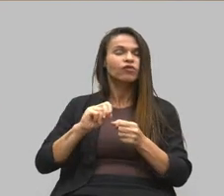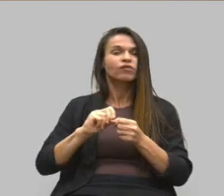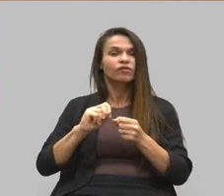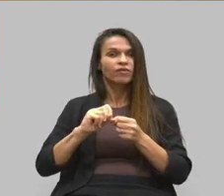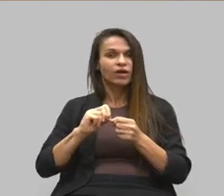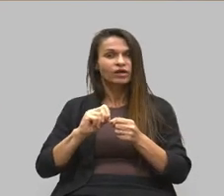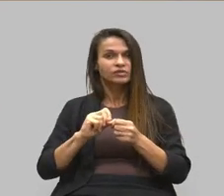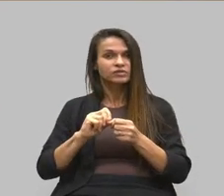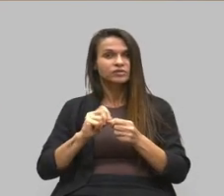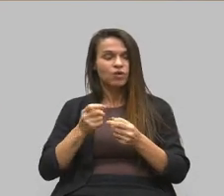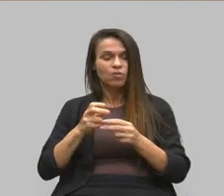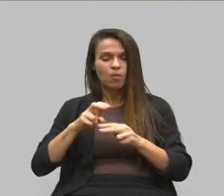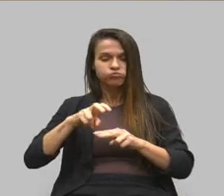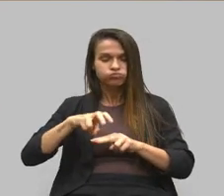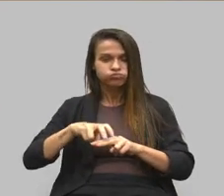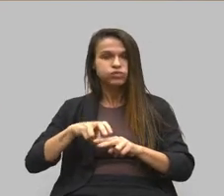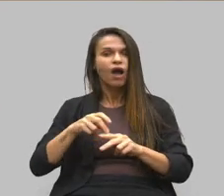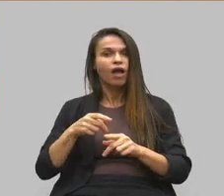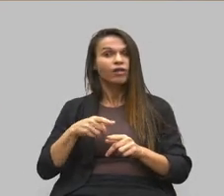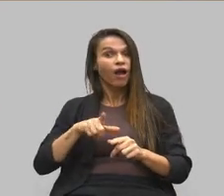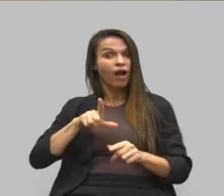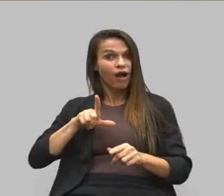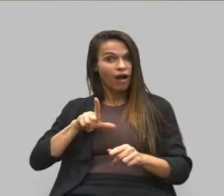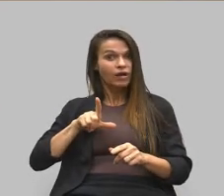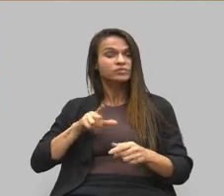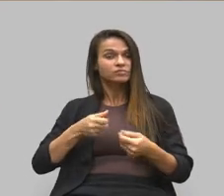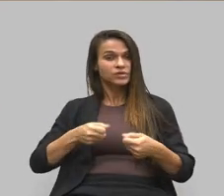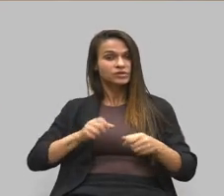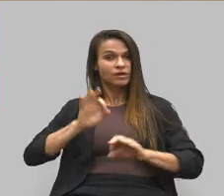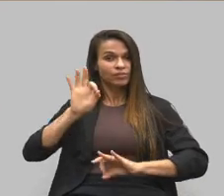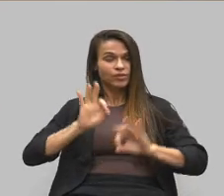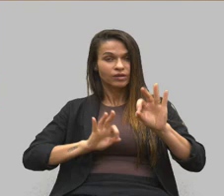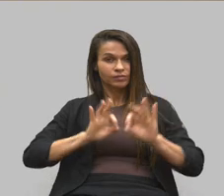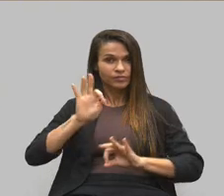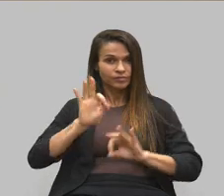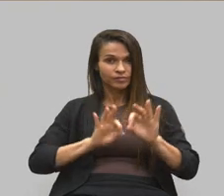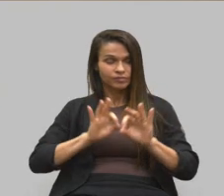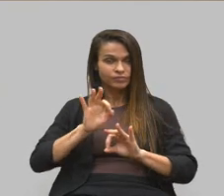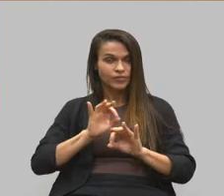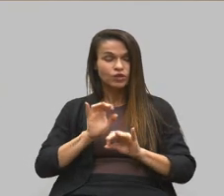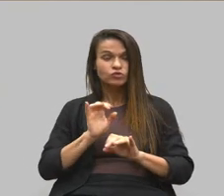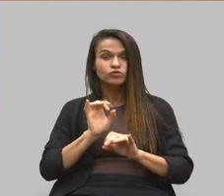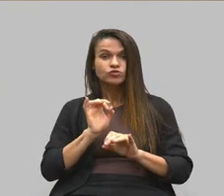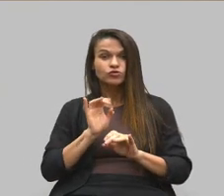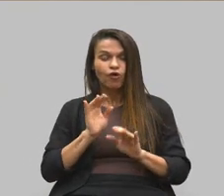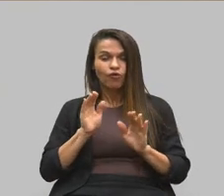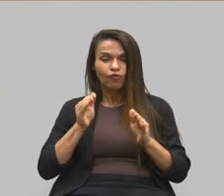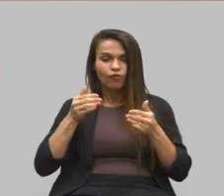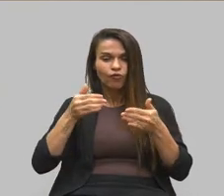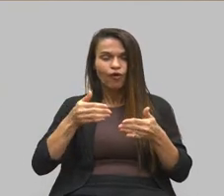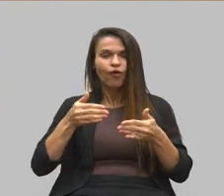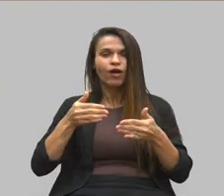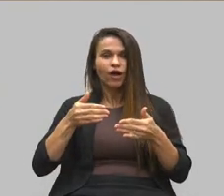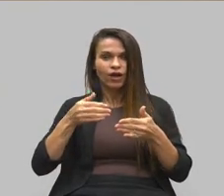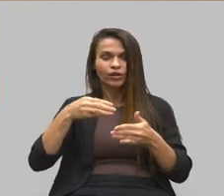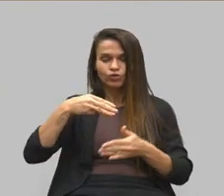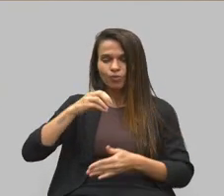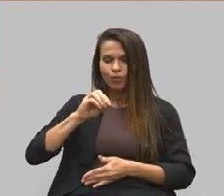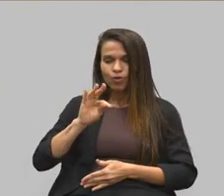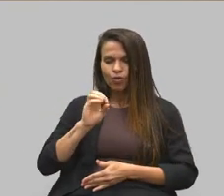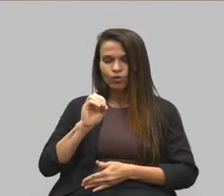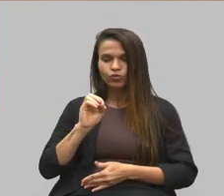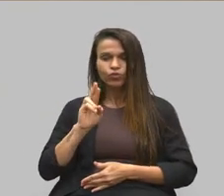ato motor E aí envolve o planejamento e não só a gente executar o ato motor é importante mas o